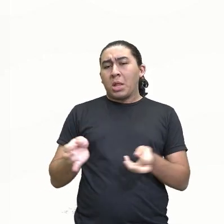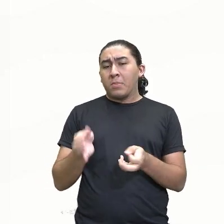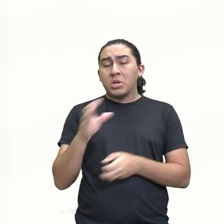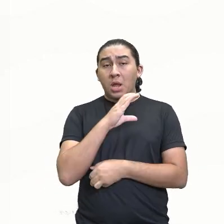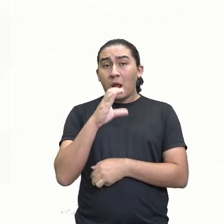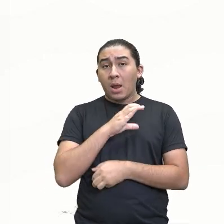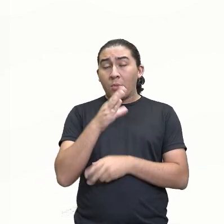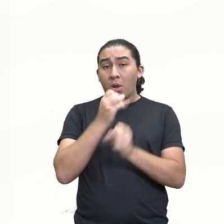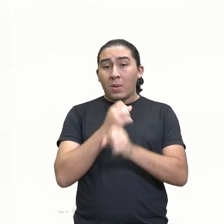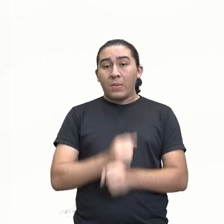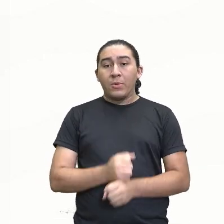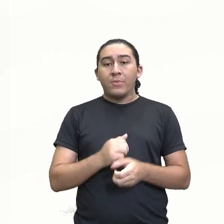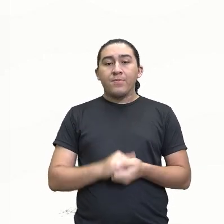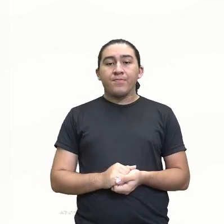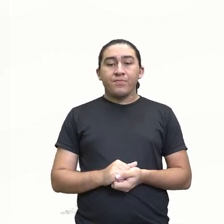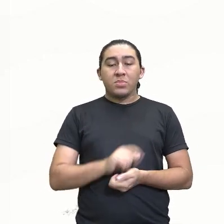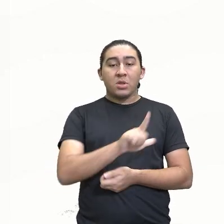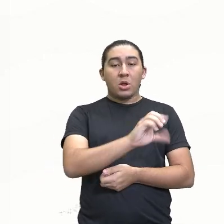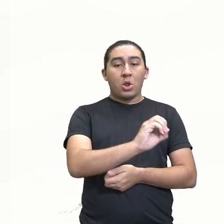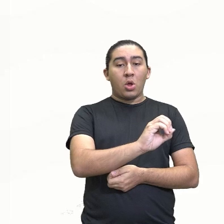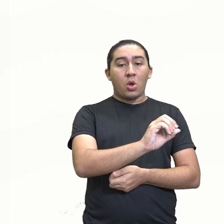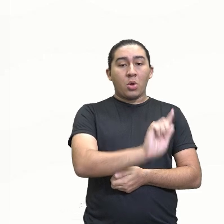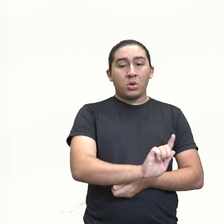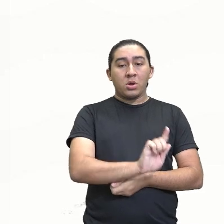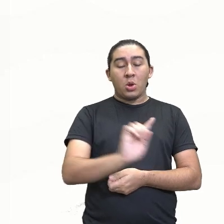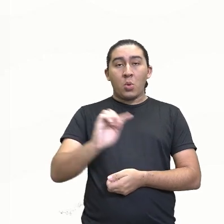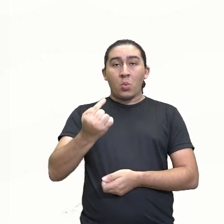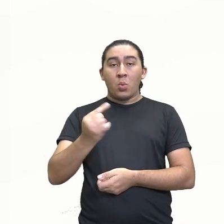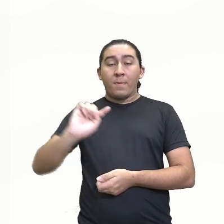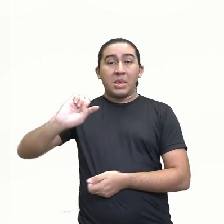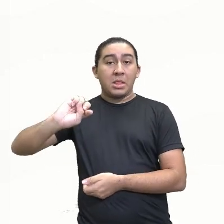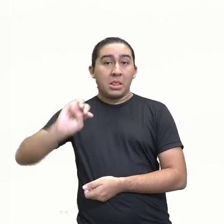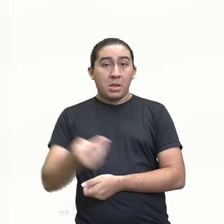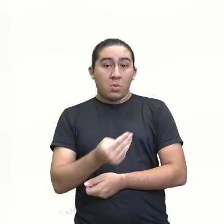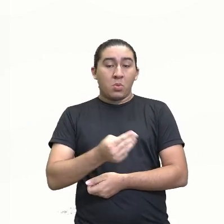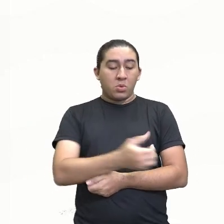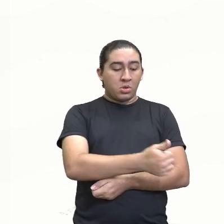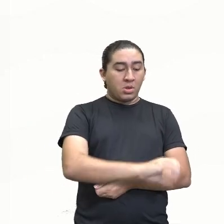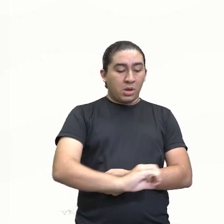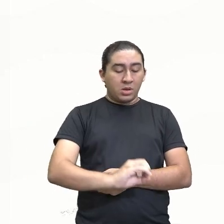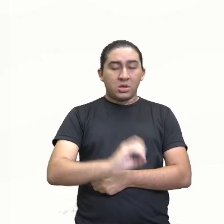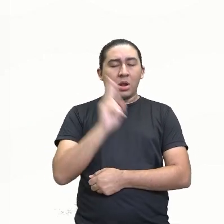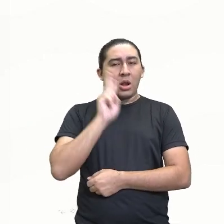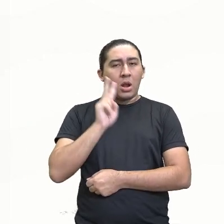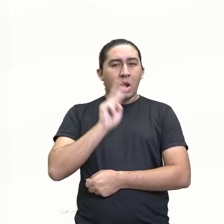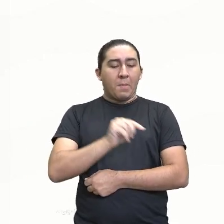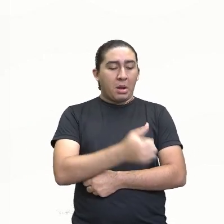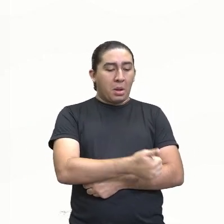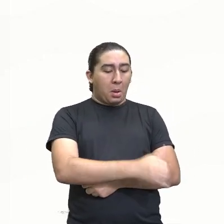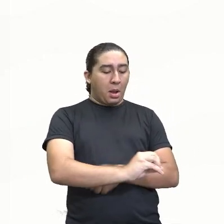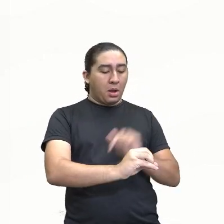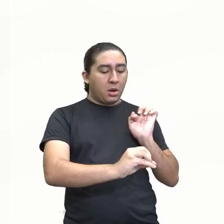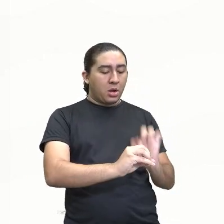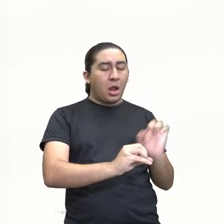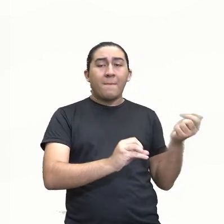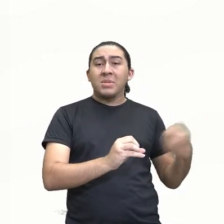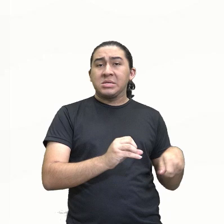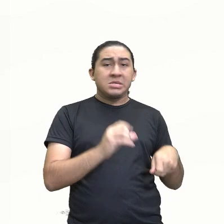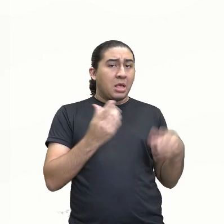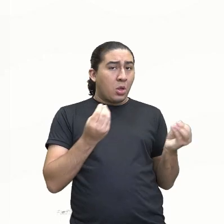ser resolvida, que é o log de 1 milhão na base 10. Lembrando que essa base, ela nem precisa